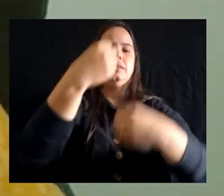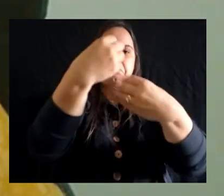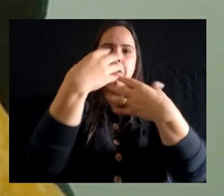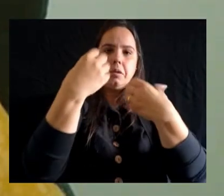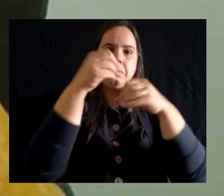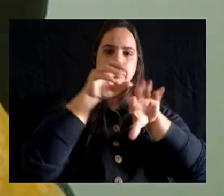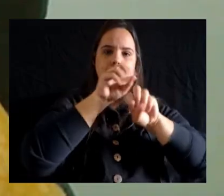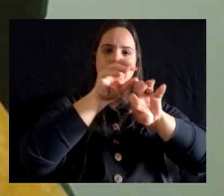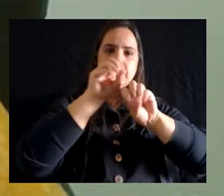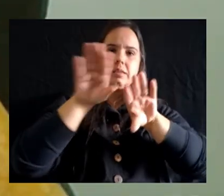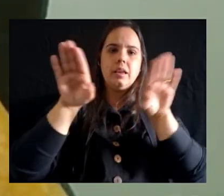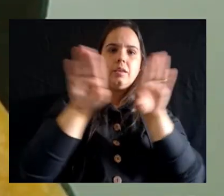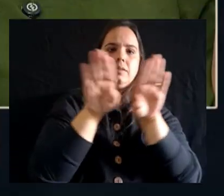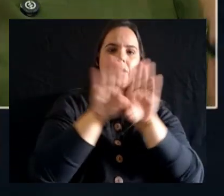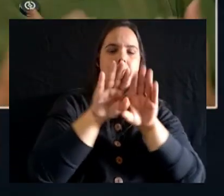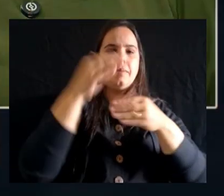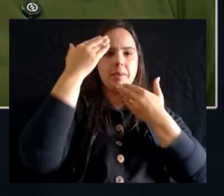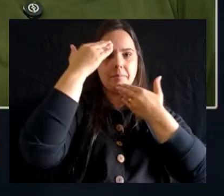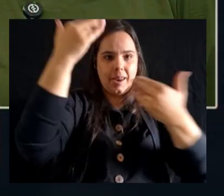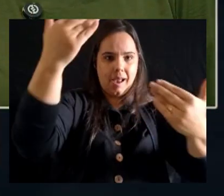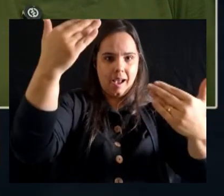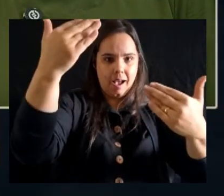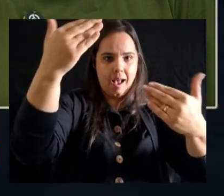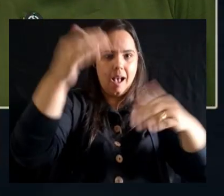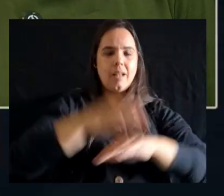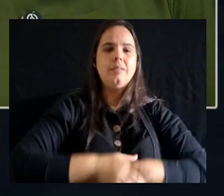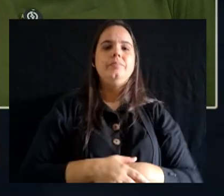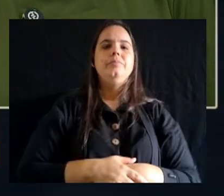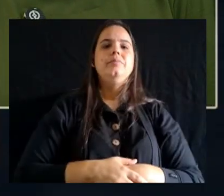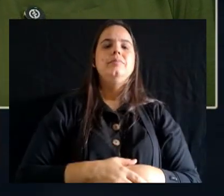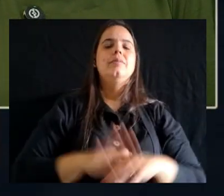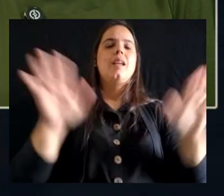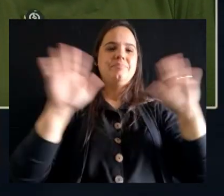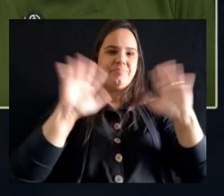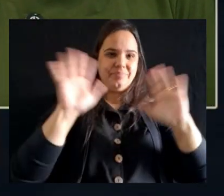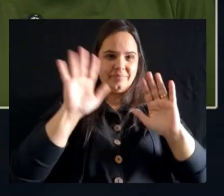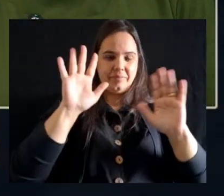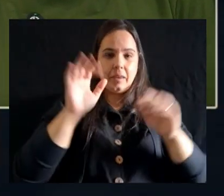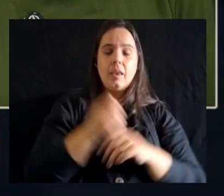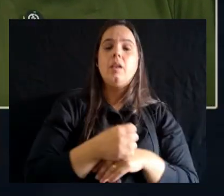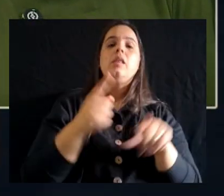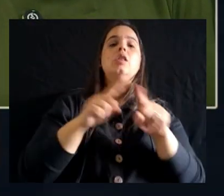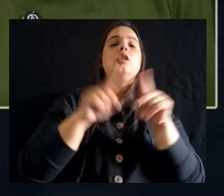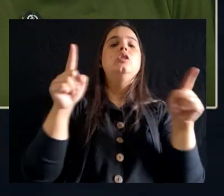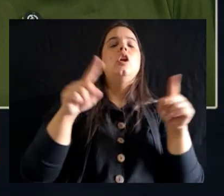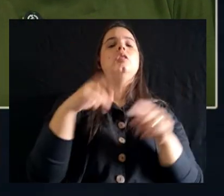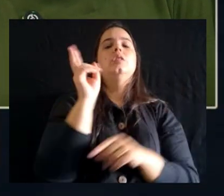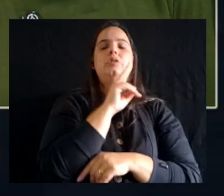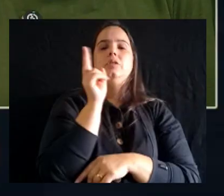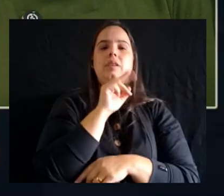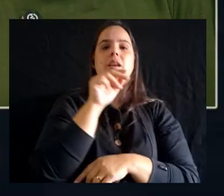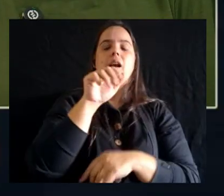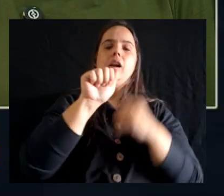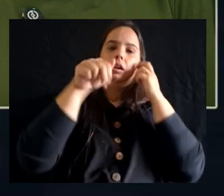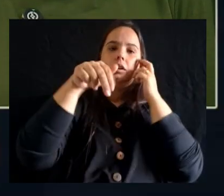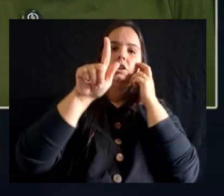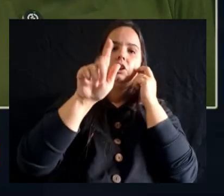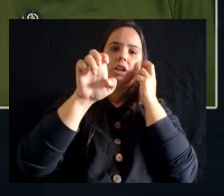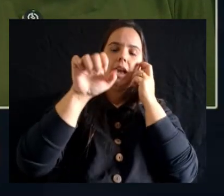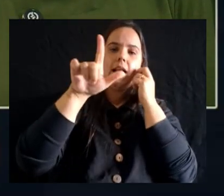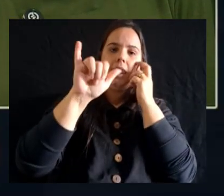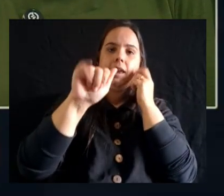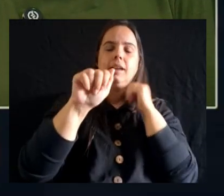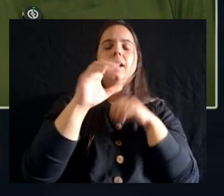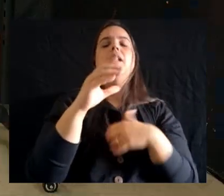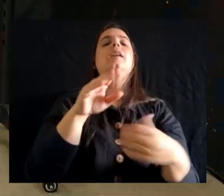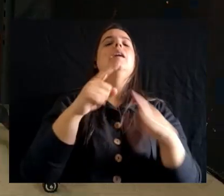agradeço, gente. Obrigada. Valeu, valeu, Angélica, nossa nutricionista comportamental. E a gente